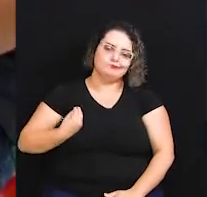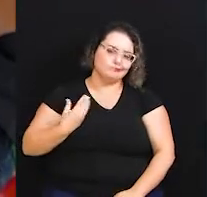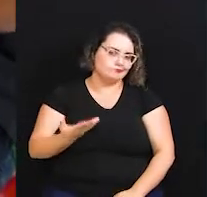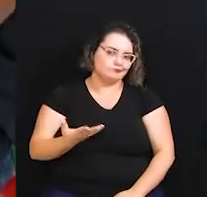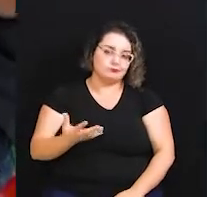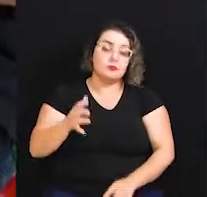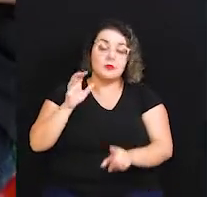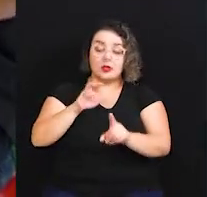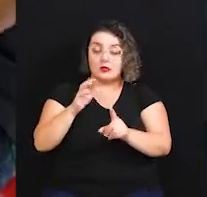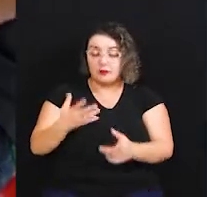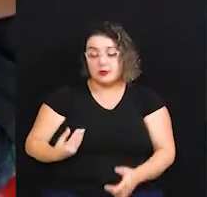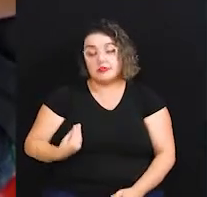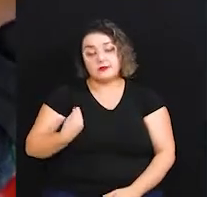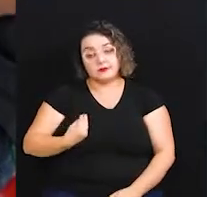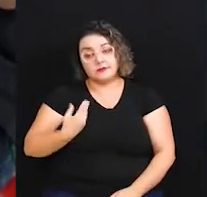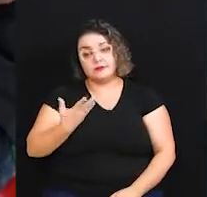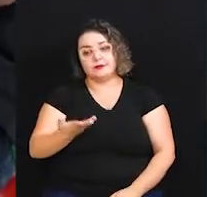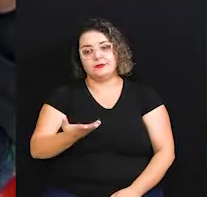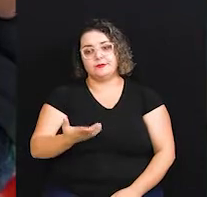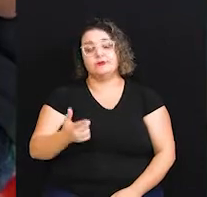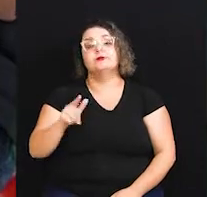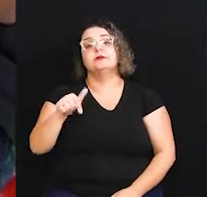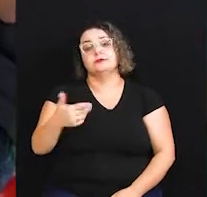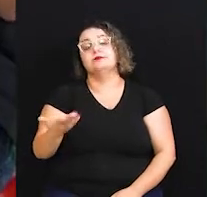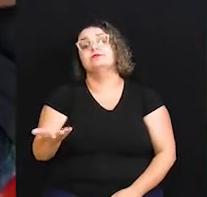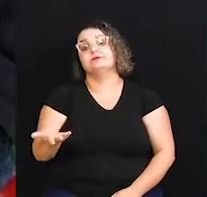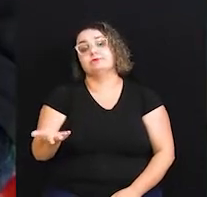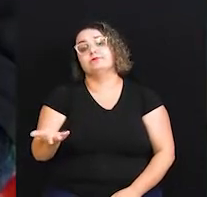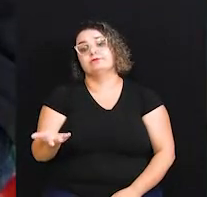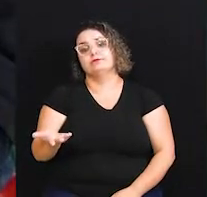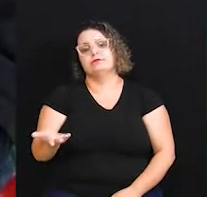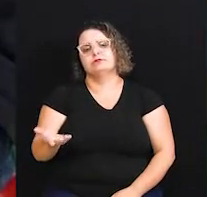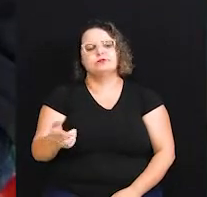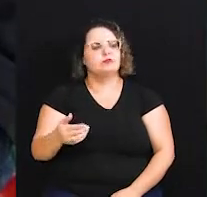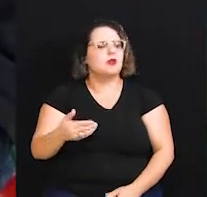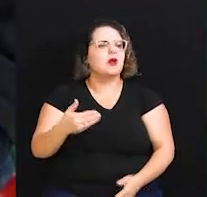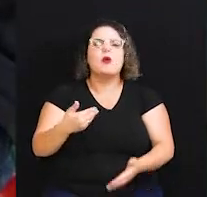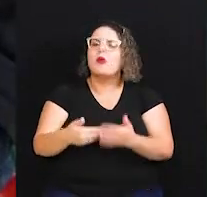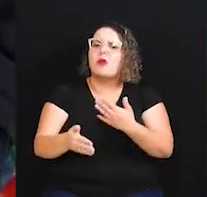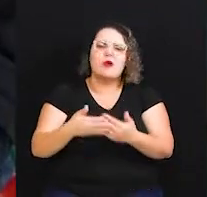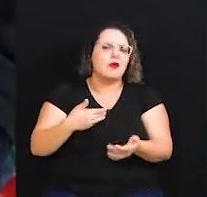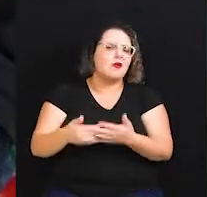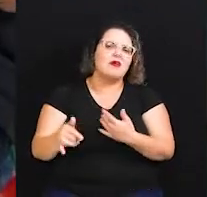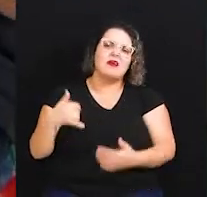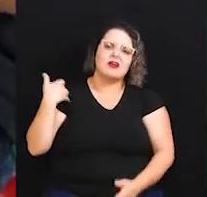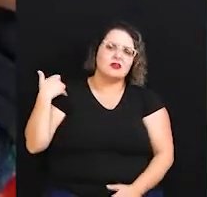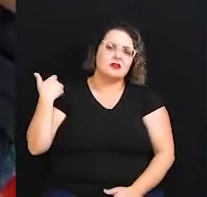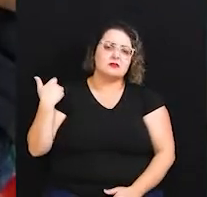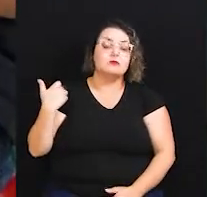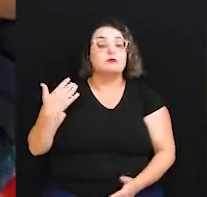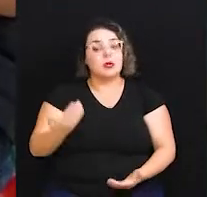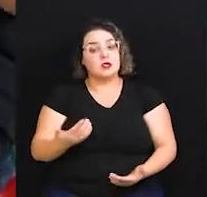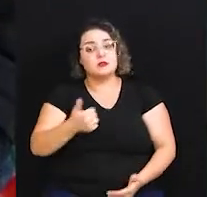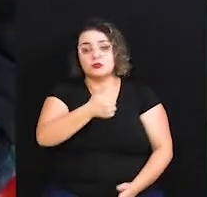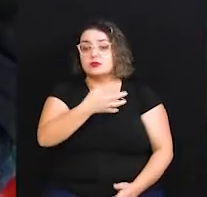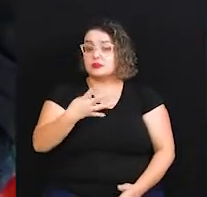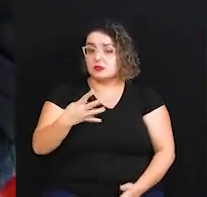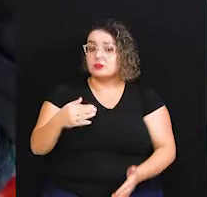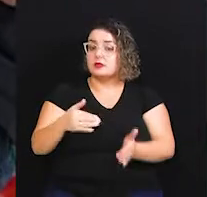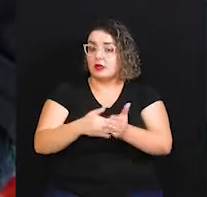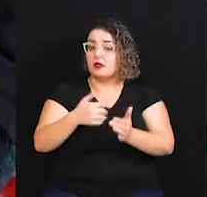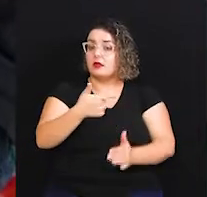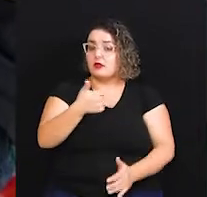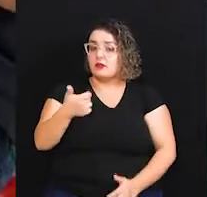vida e que influenciam as vidas. E depois, então isso serve para qualquer um. Dos 14 aos 21 vem